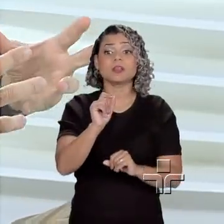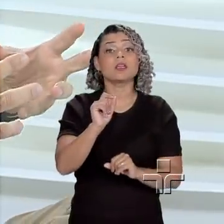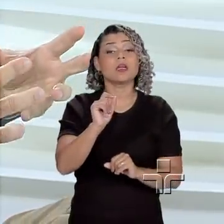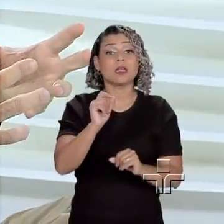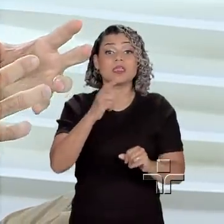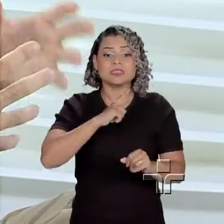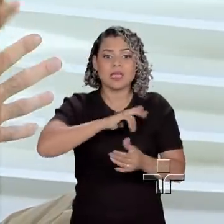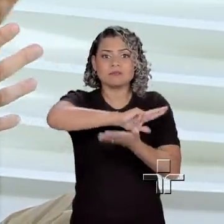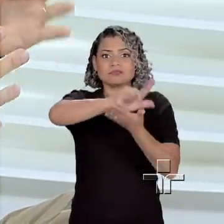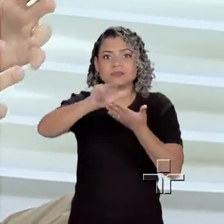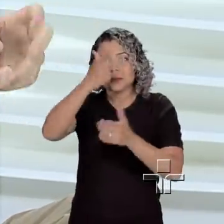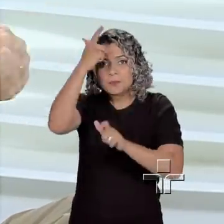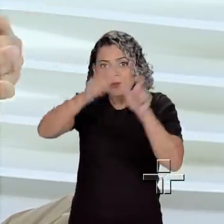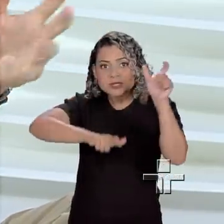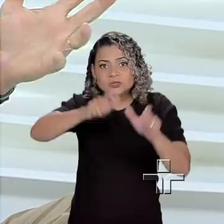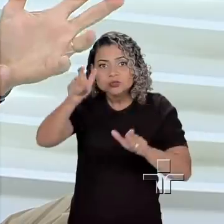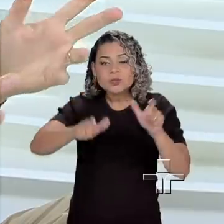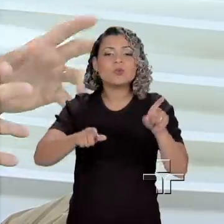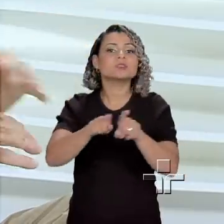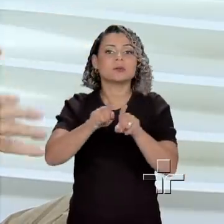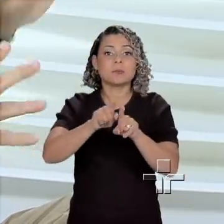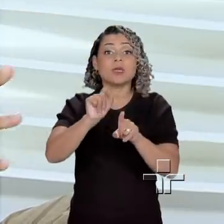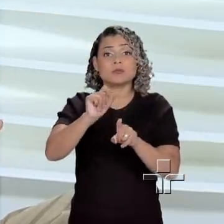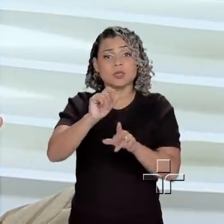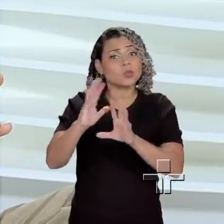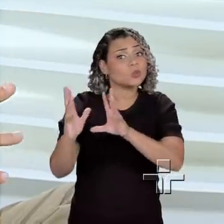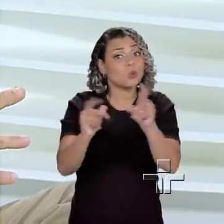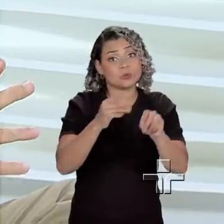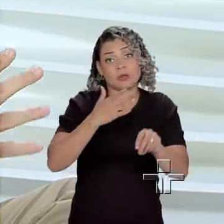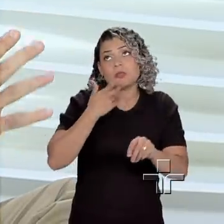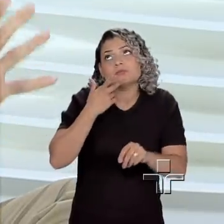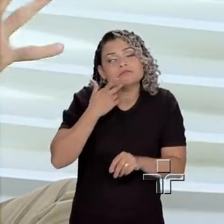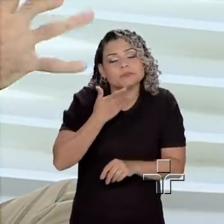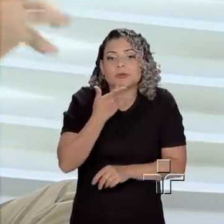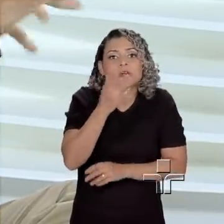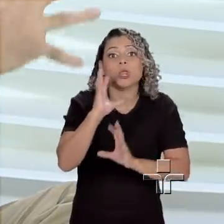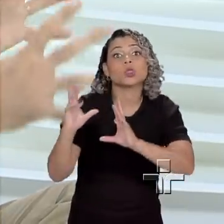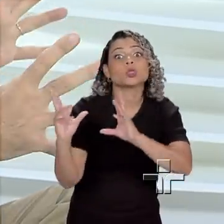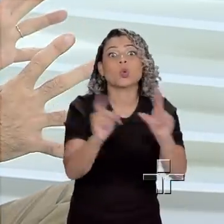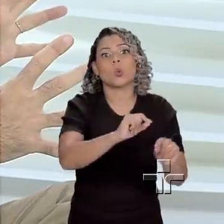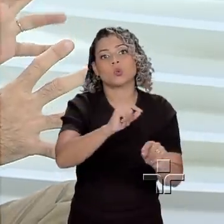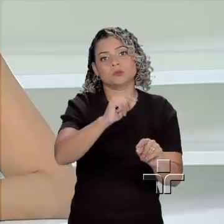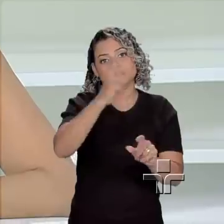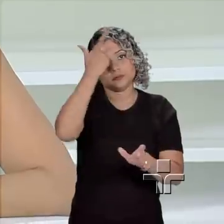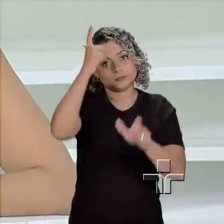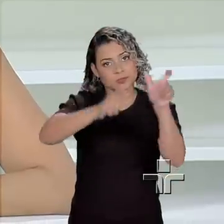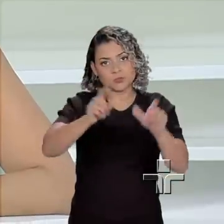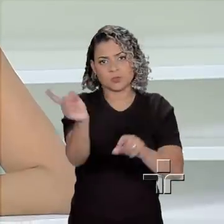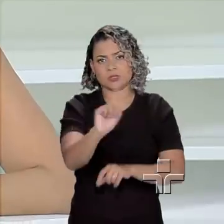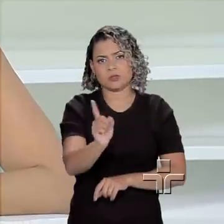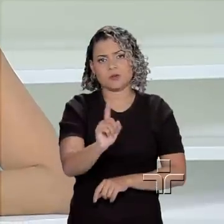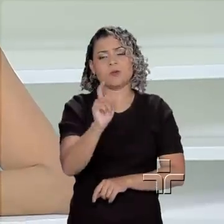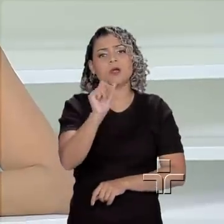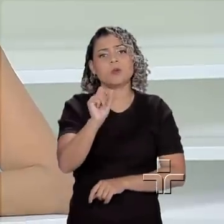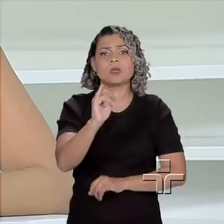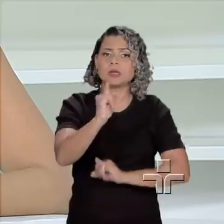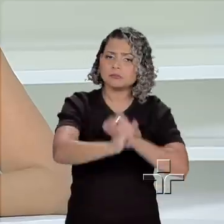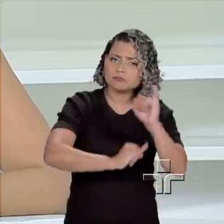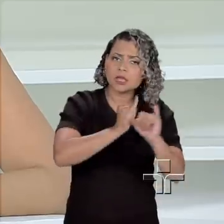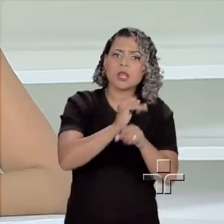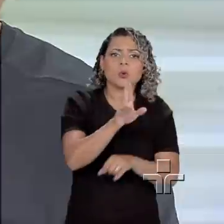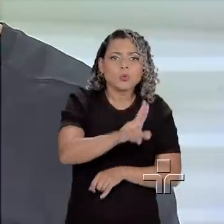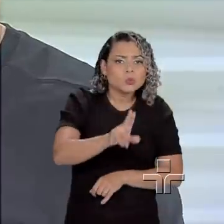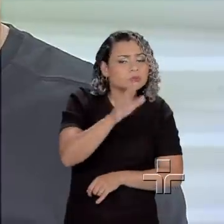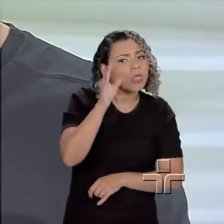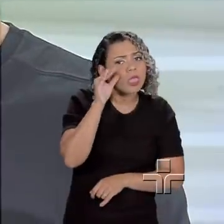significativo de pessoas, e eu não estou necessariamente falando por nenhuma coorte aqui dos usuários da internet,